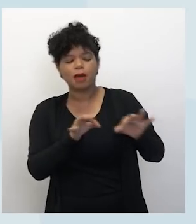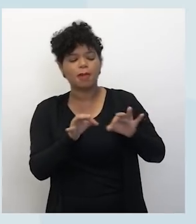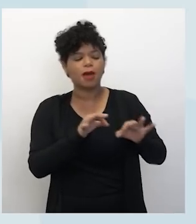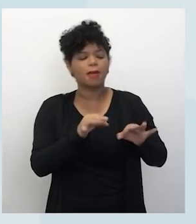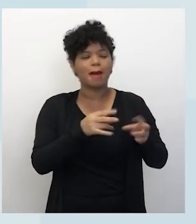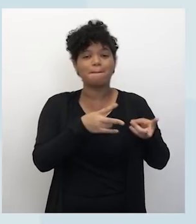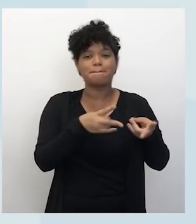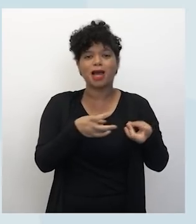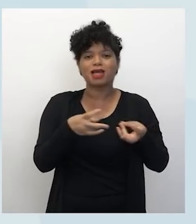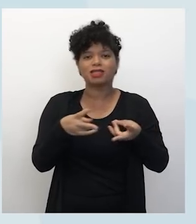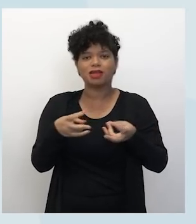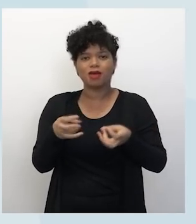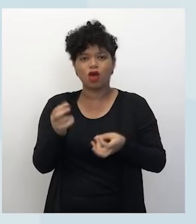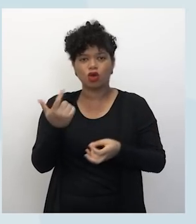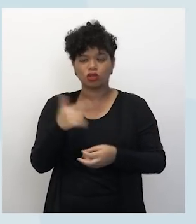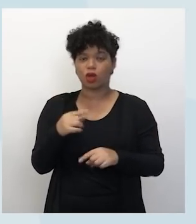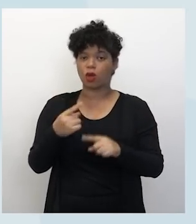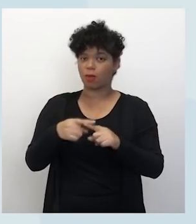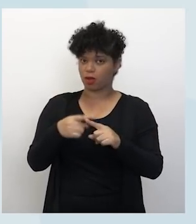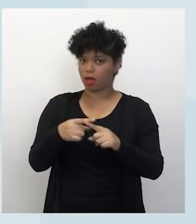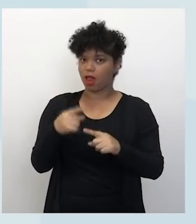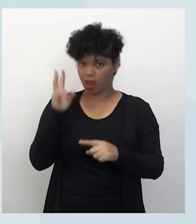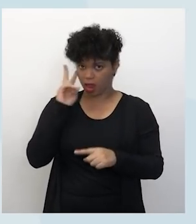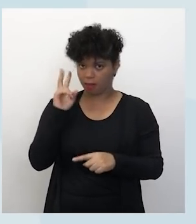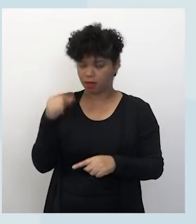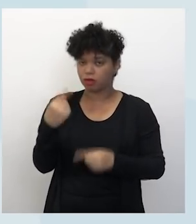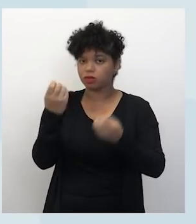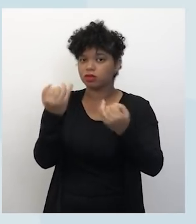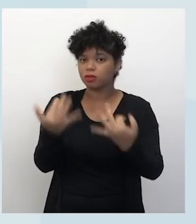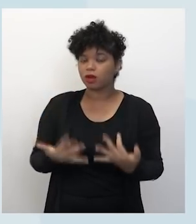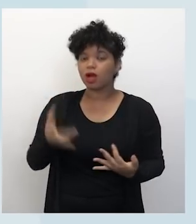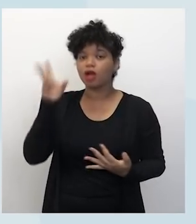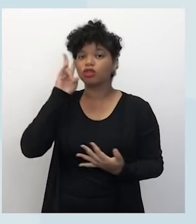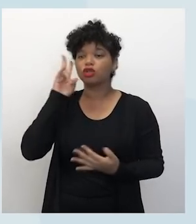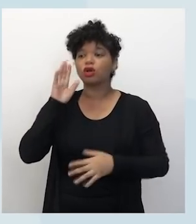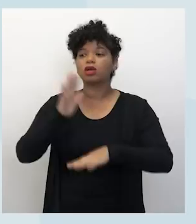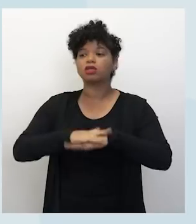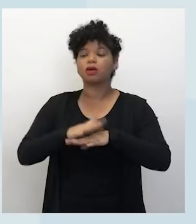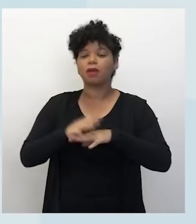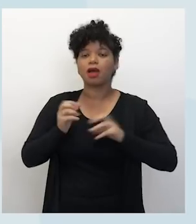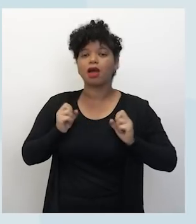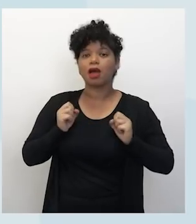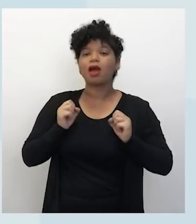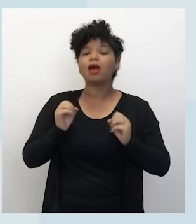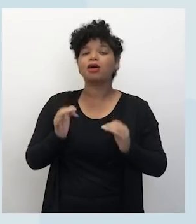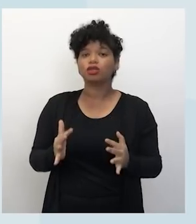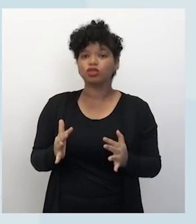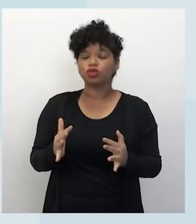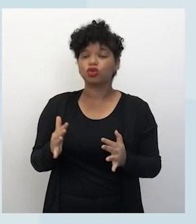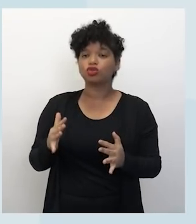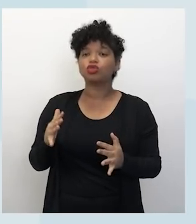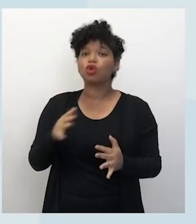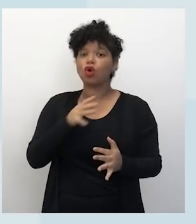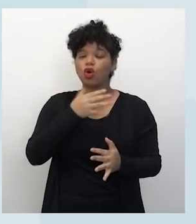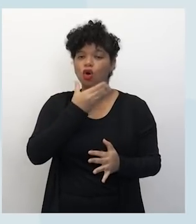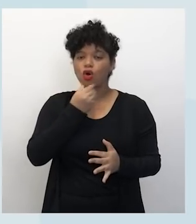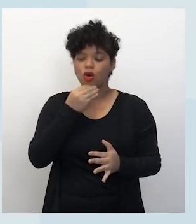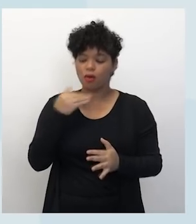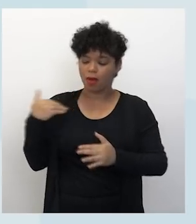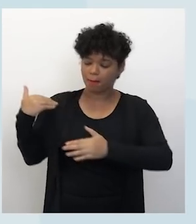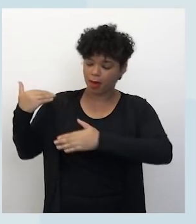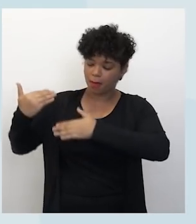nós falamos que história estuda as ações do homem ao longo do tempo. E